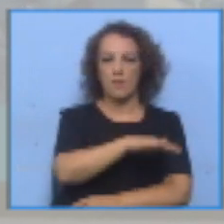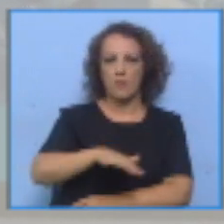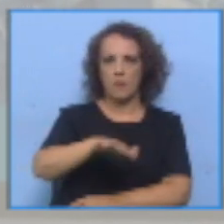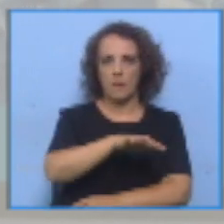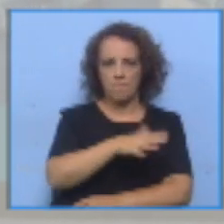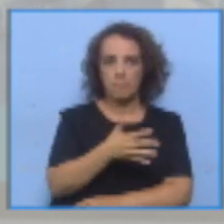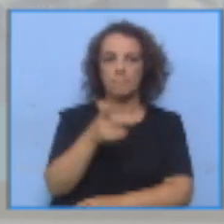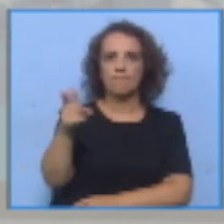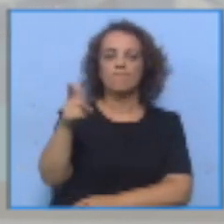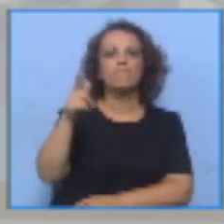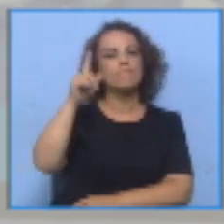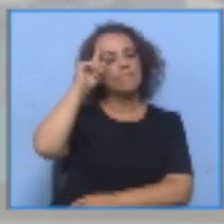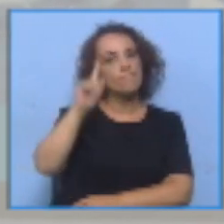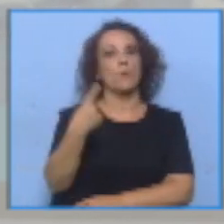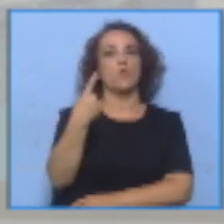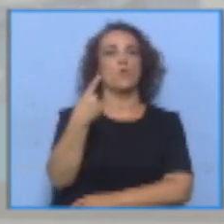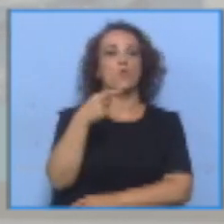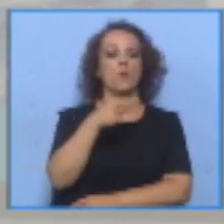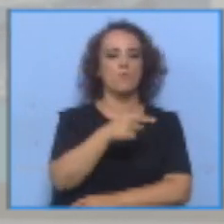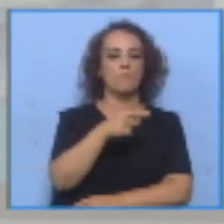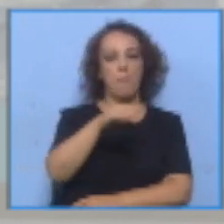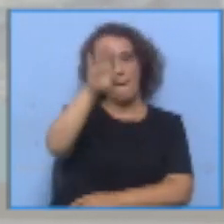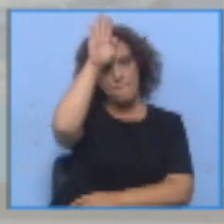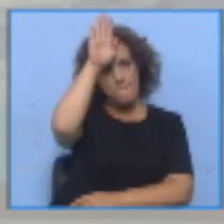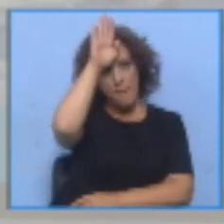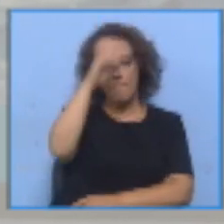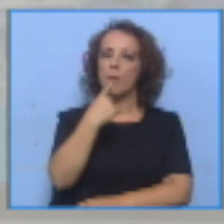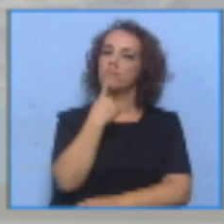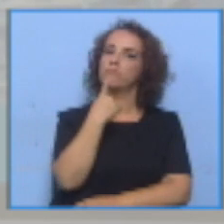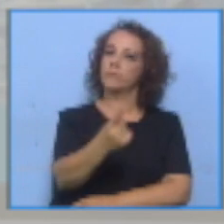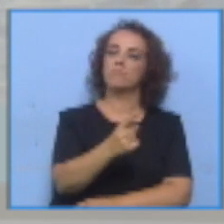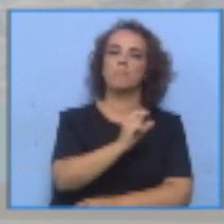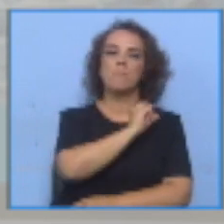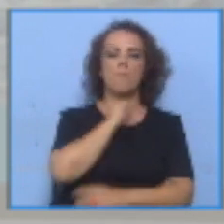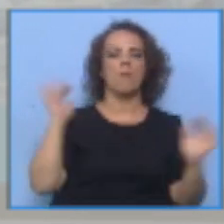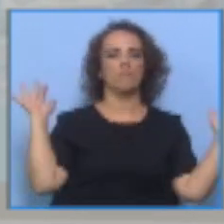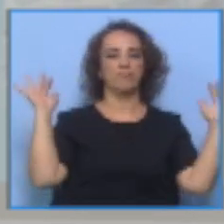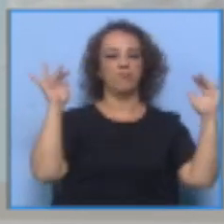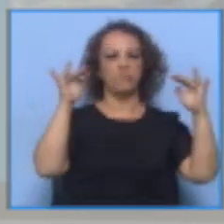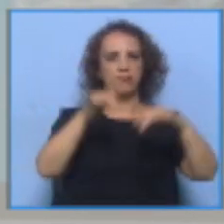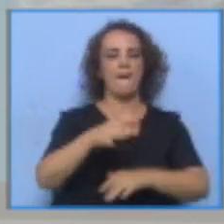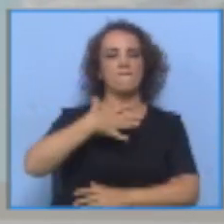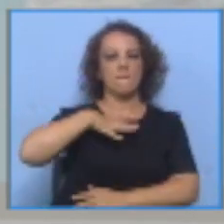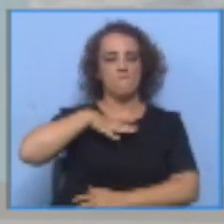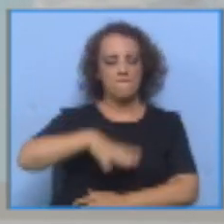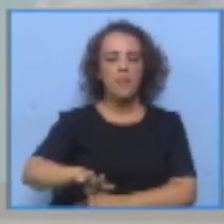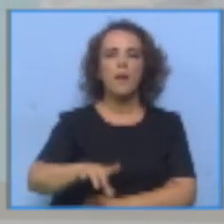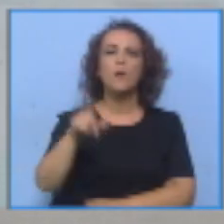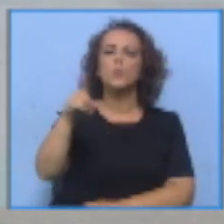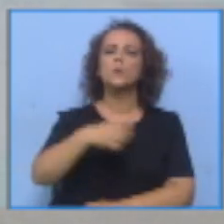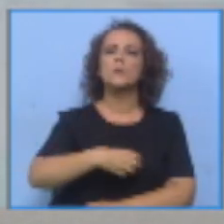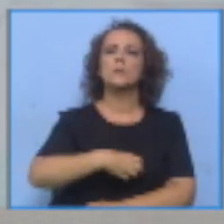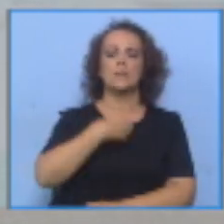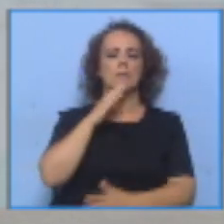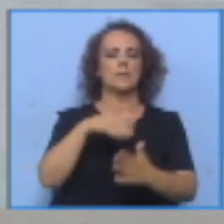Como é que recebeu esta notícia do Papa de convocar um sínodo e que repercussões imaginou que ele pudesse ter?